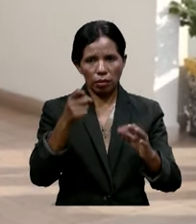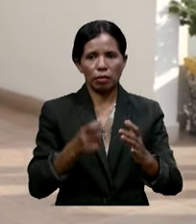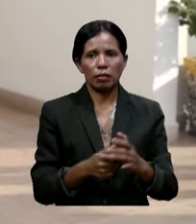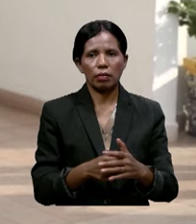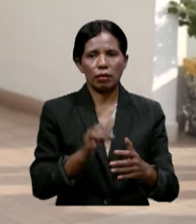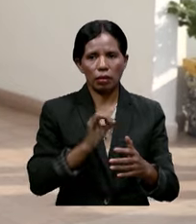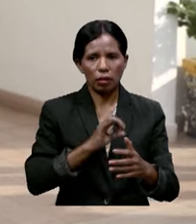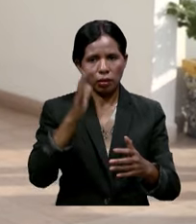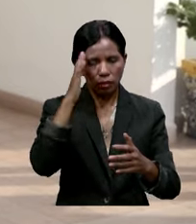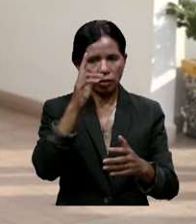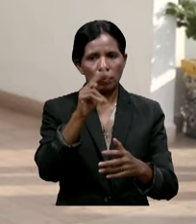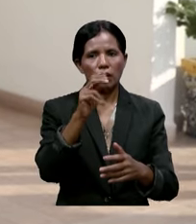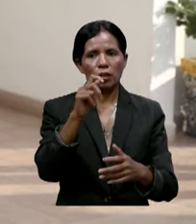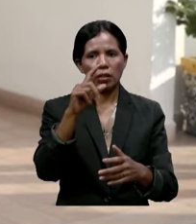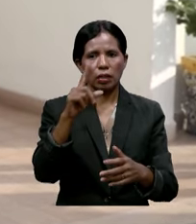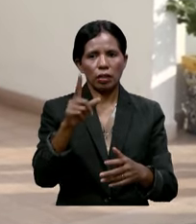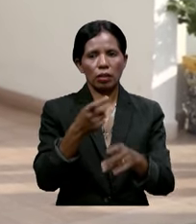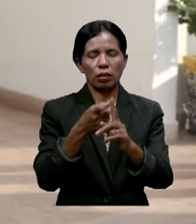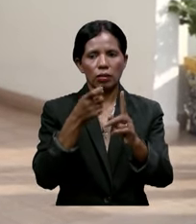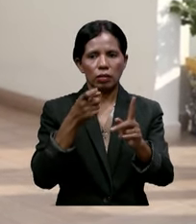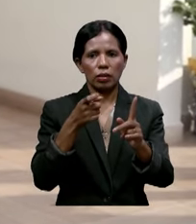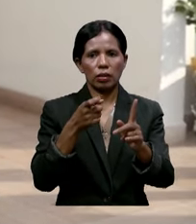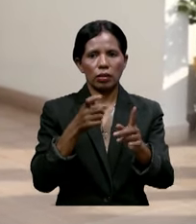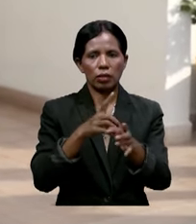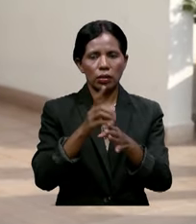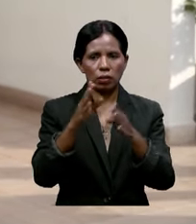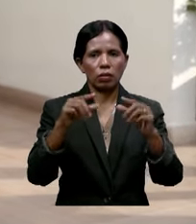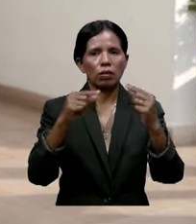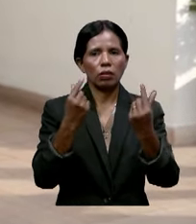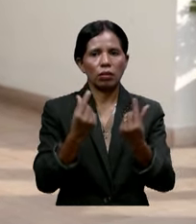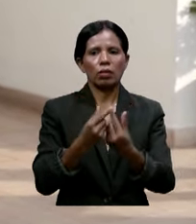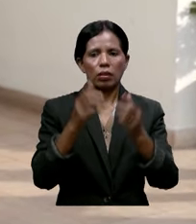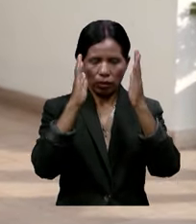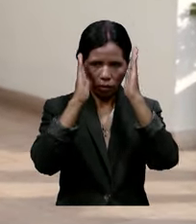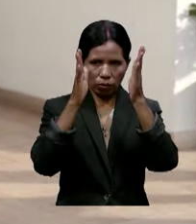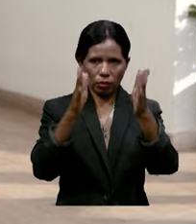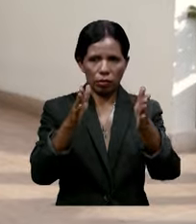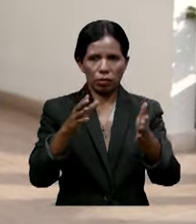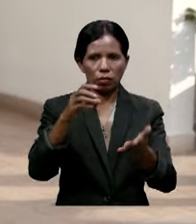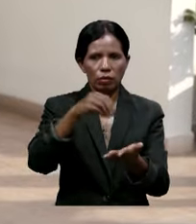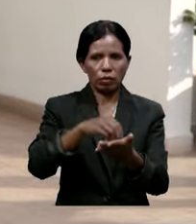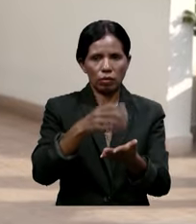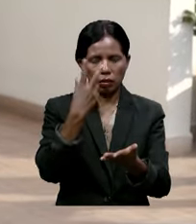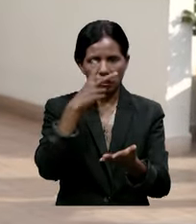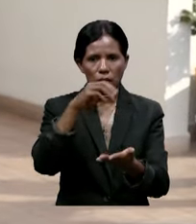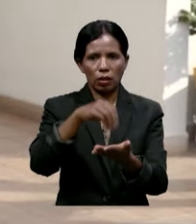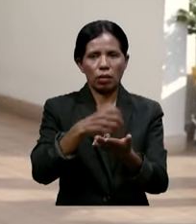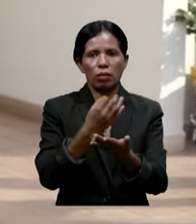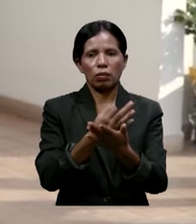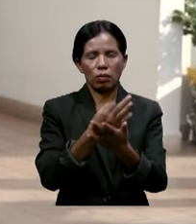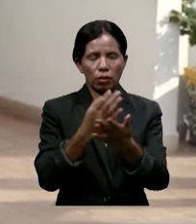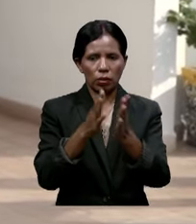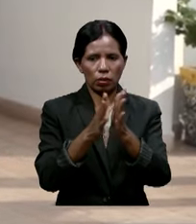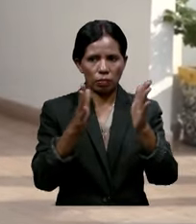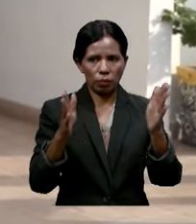hone UNTEL ali o si reitor hone na equipa tem que tomar atenção por itau osang neve boa tituam